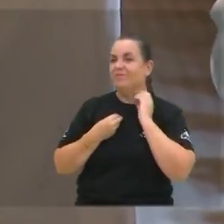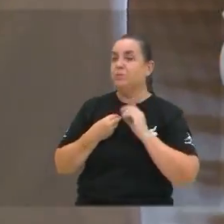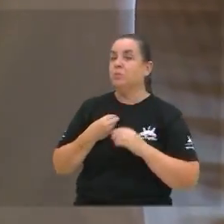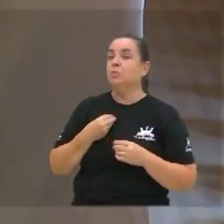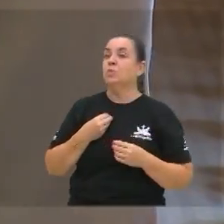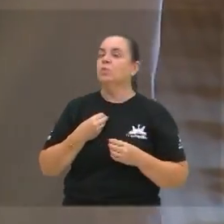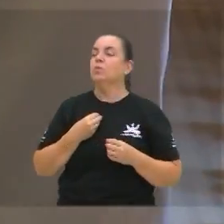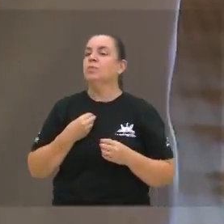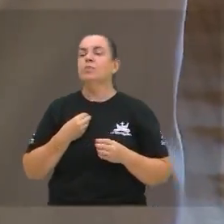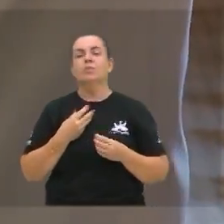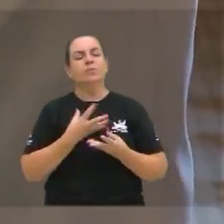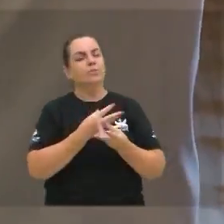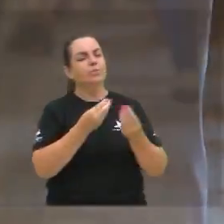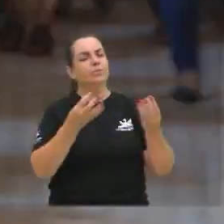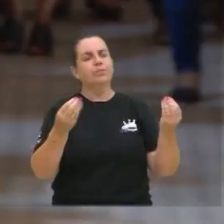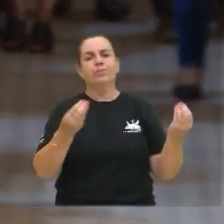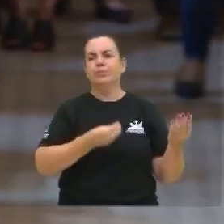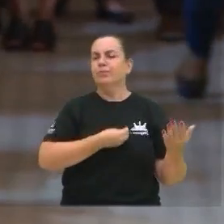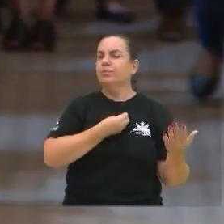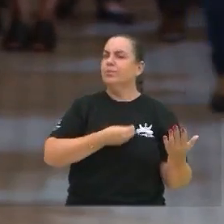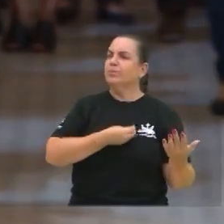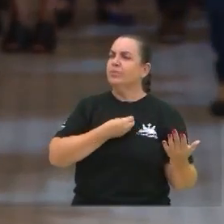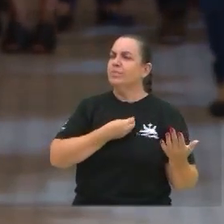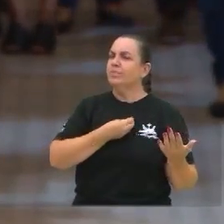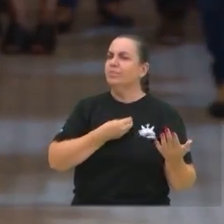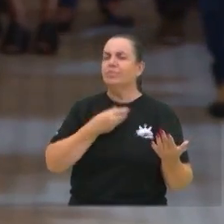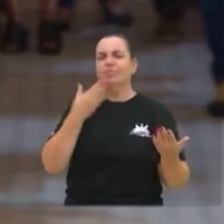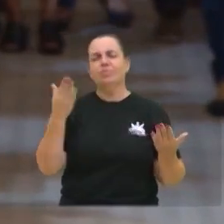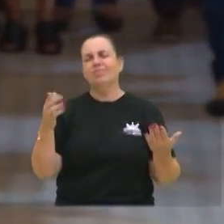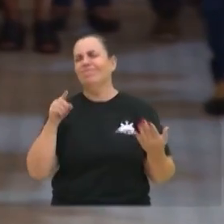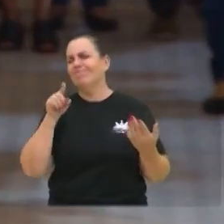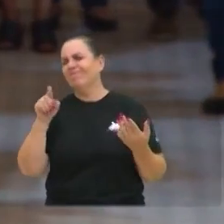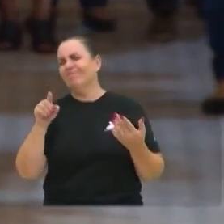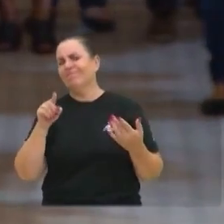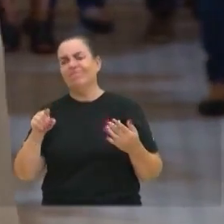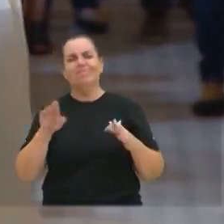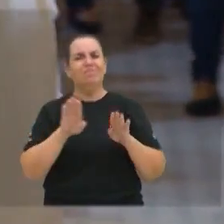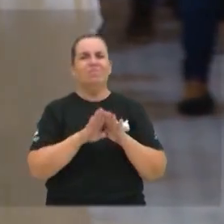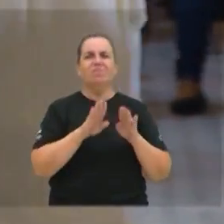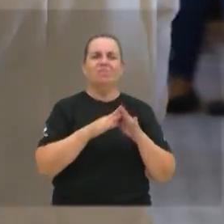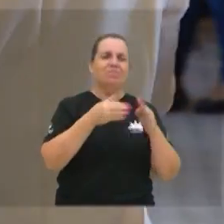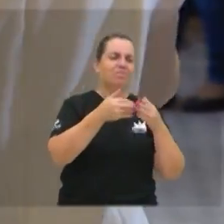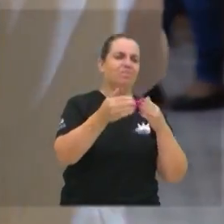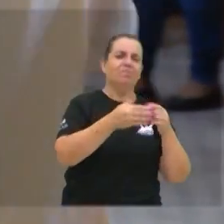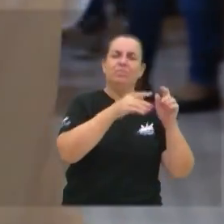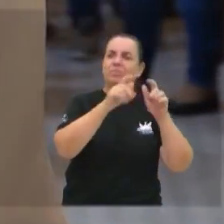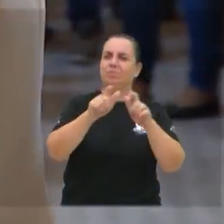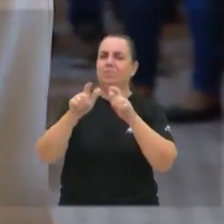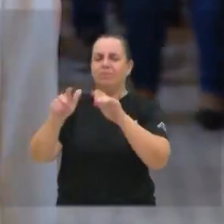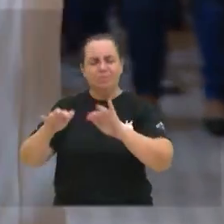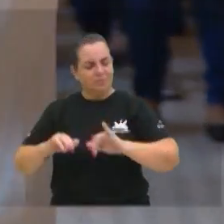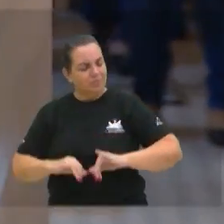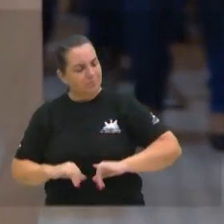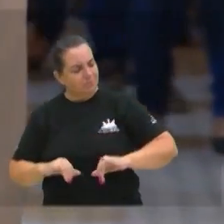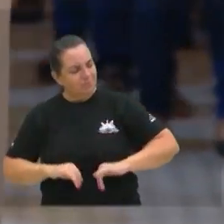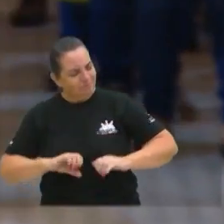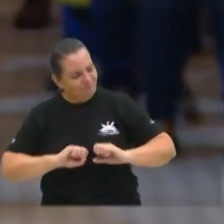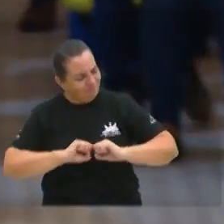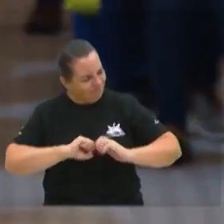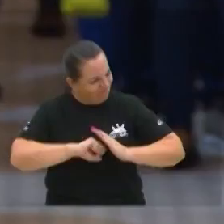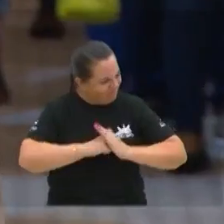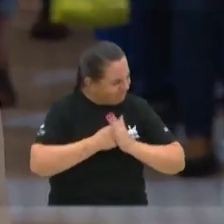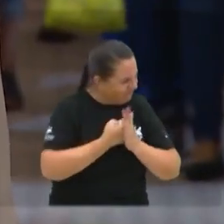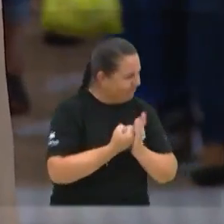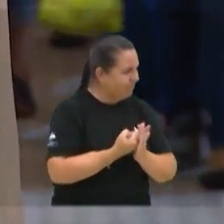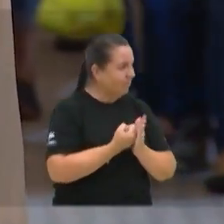São milhões de vidas que no Ocidente e no Oriente sofrem de